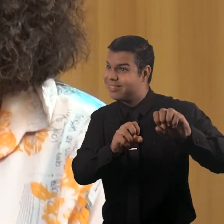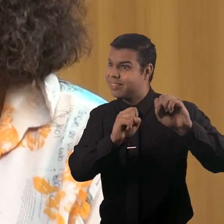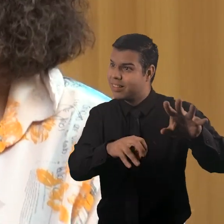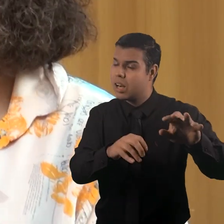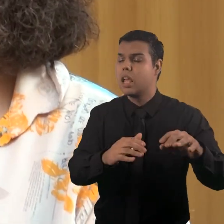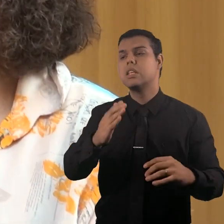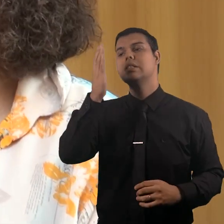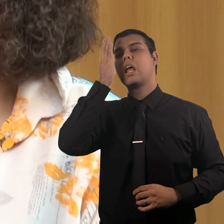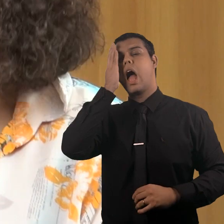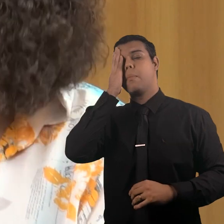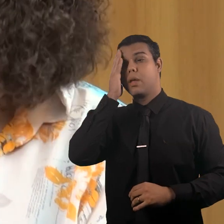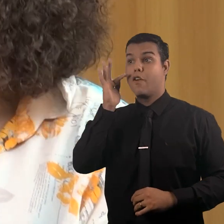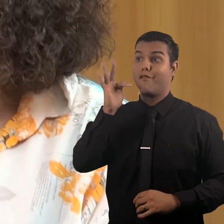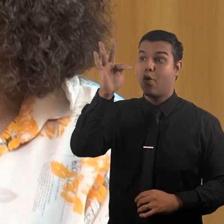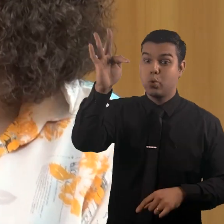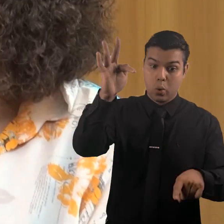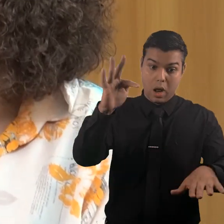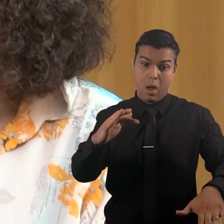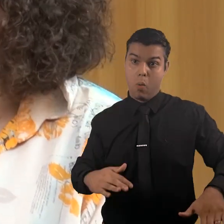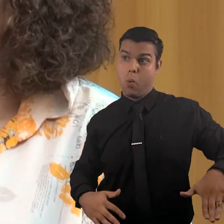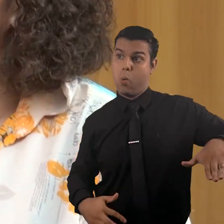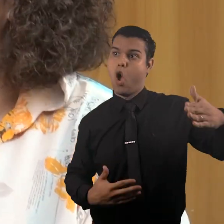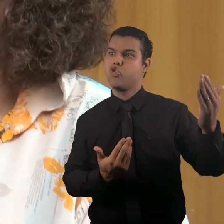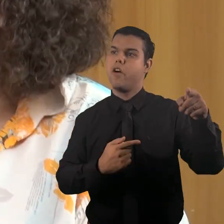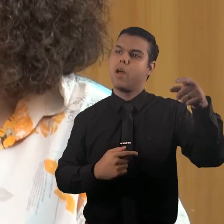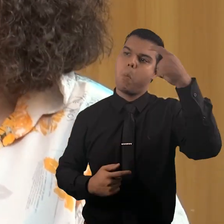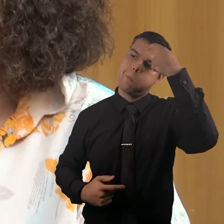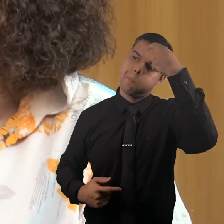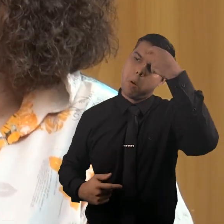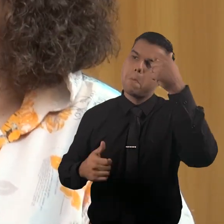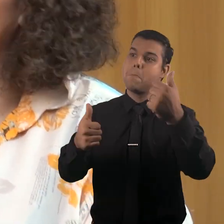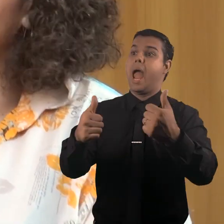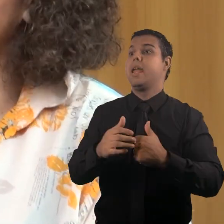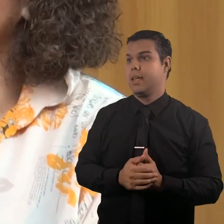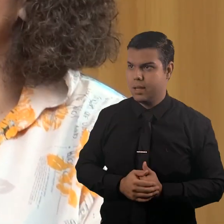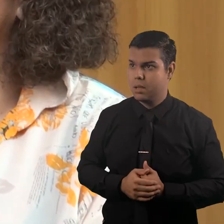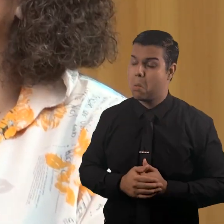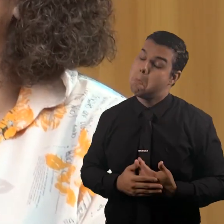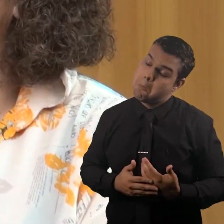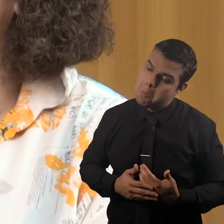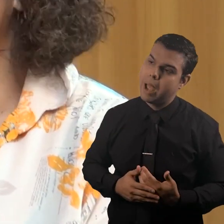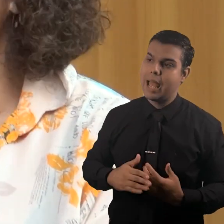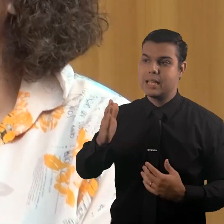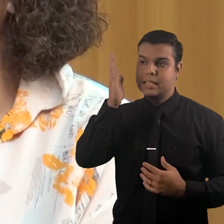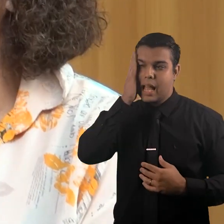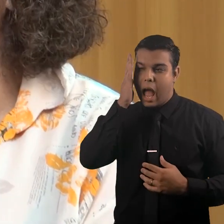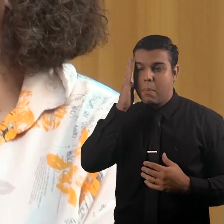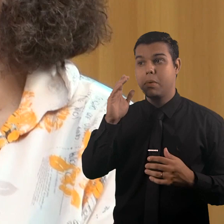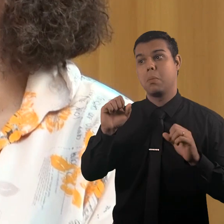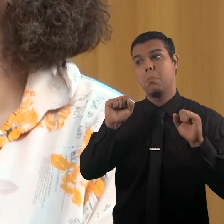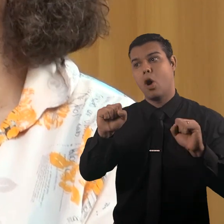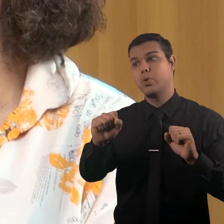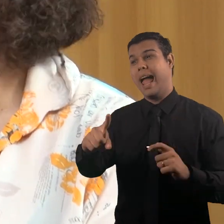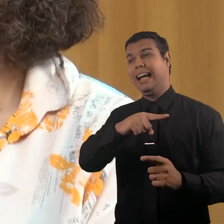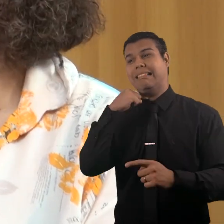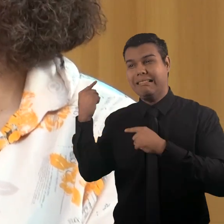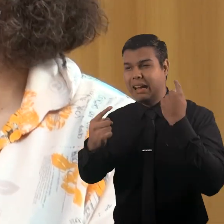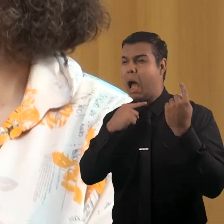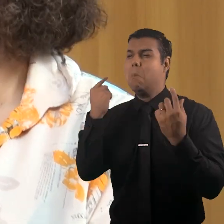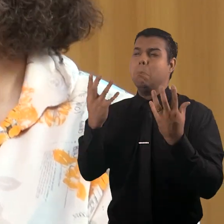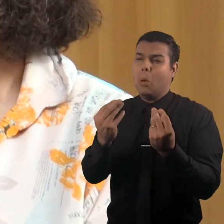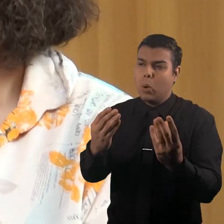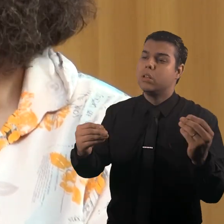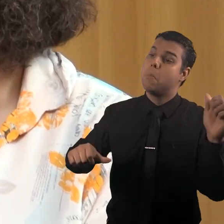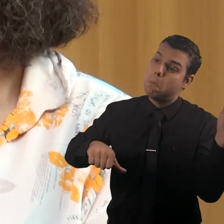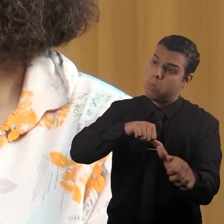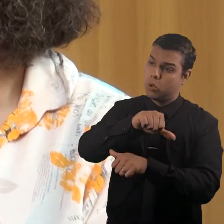um exame, a gente está plantando para lá na frente esses adultos serem mais conscientes, né? E aí, quem sabe, a gente pode mudar essa curva